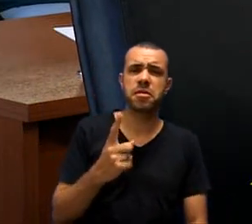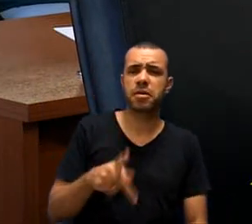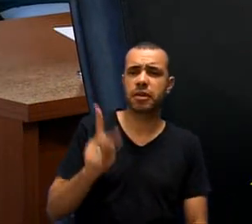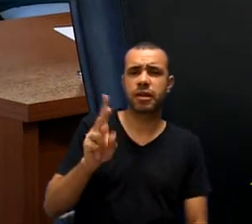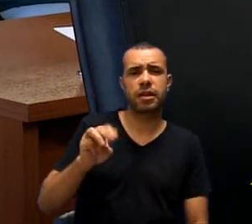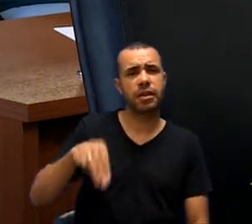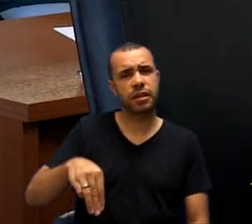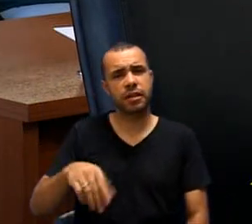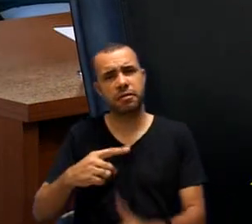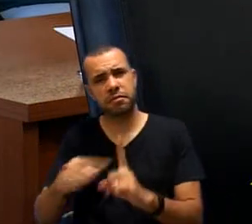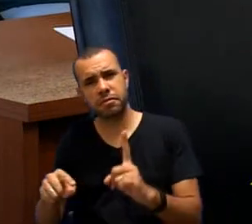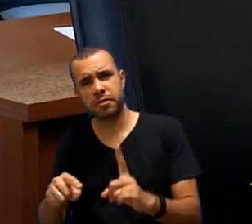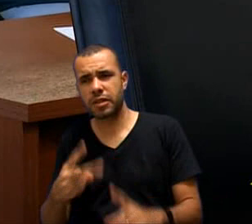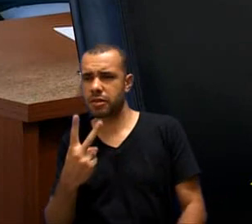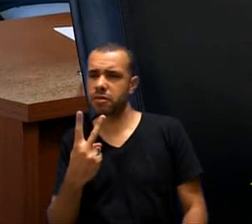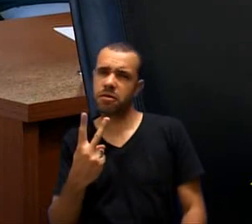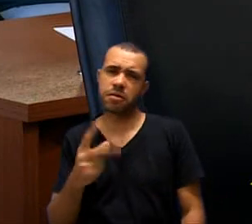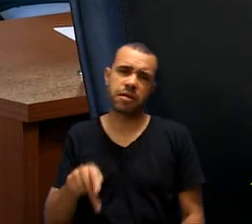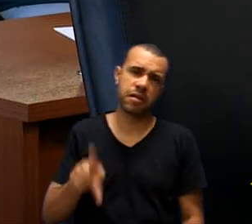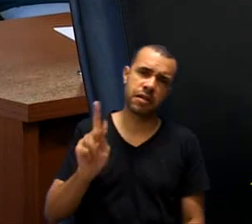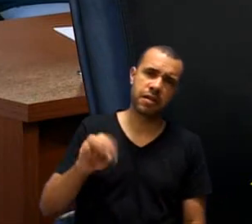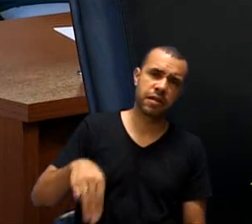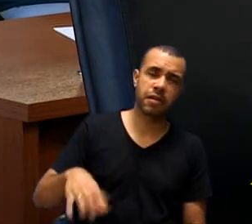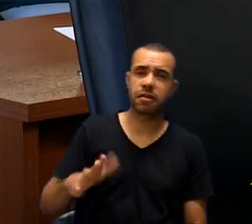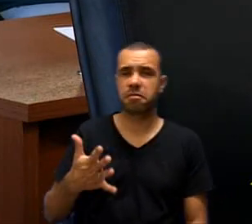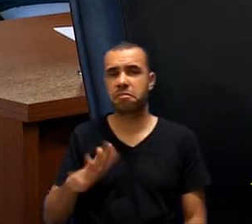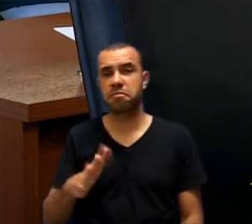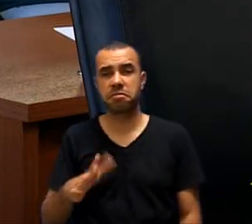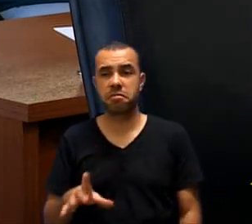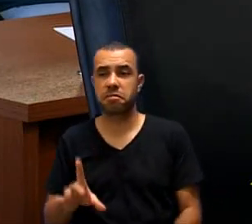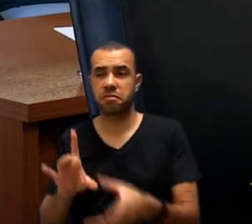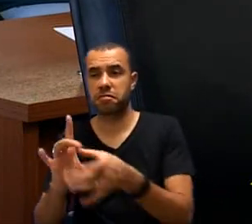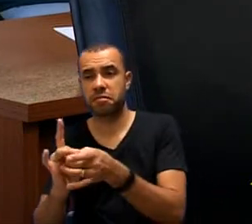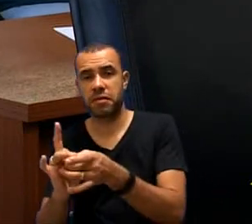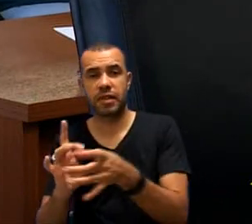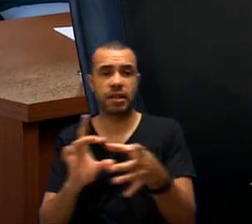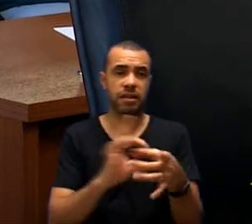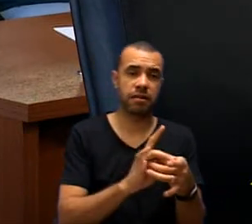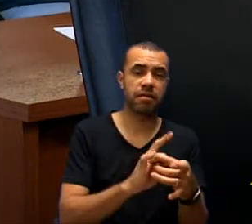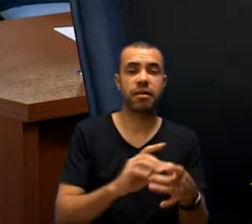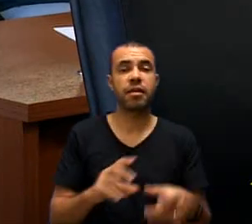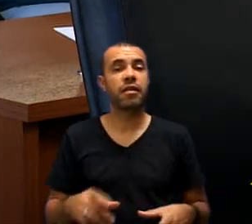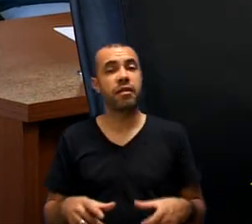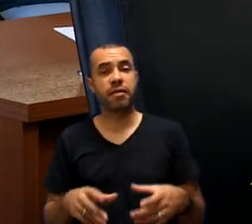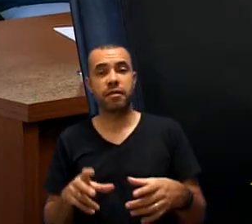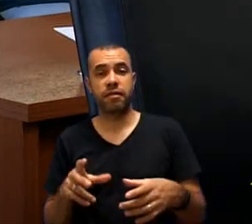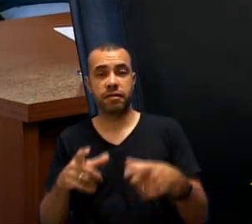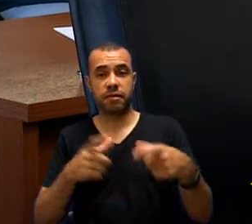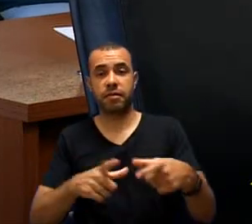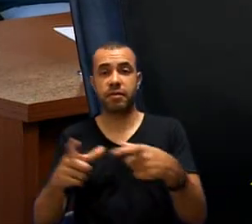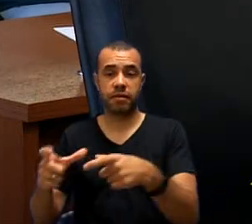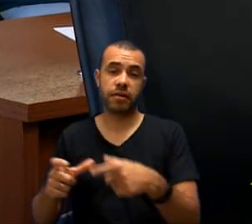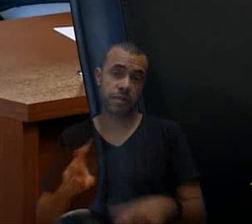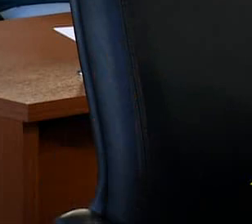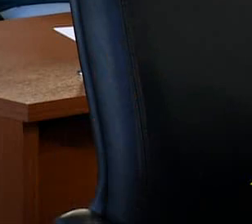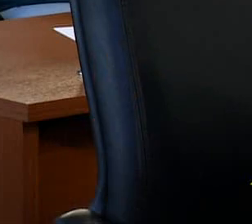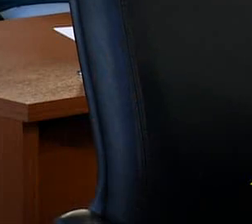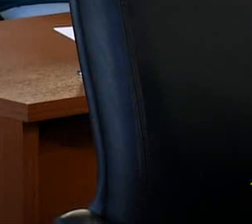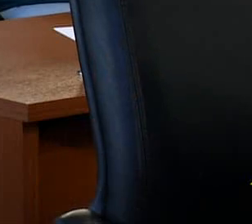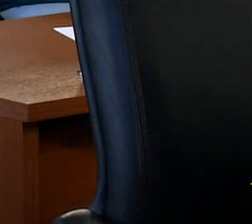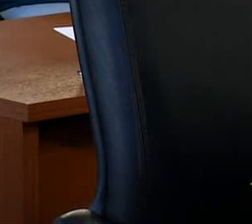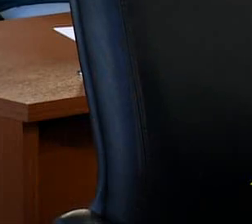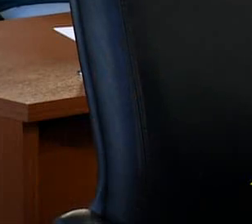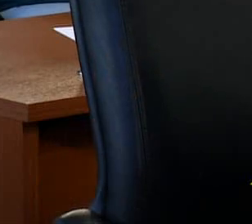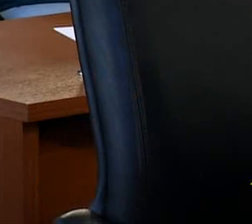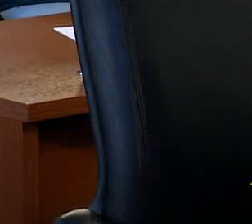Avenida Vitorândio lá com a Antônio Saladino no Parque Vitória Régia, e nós vamos estar pedindo para que se faça um estudo para